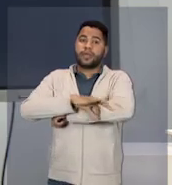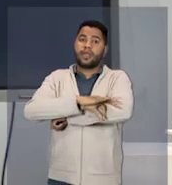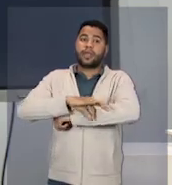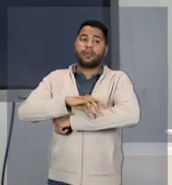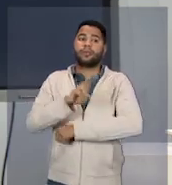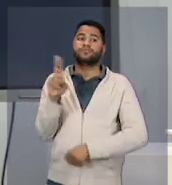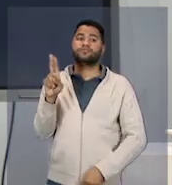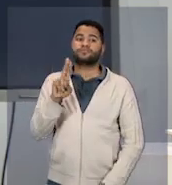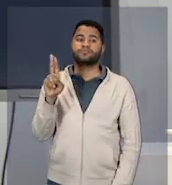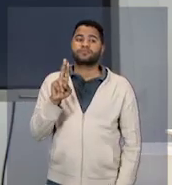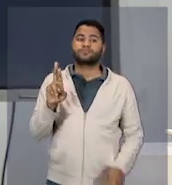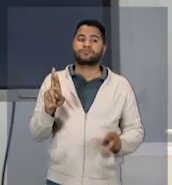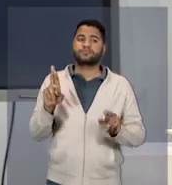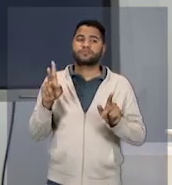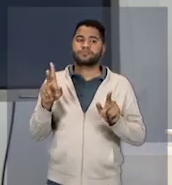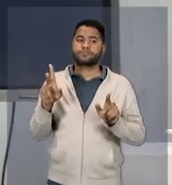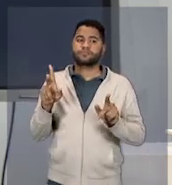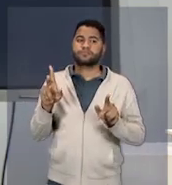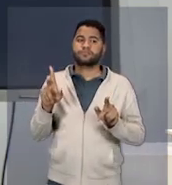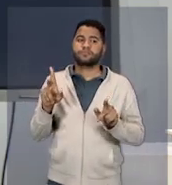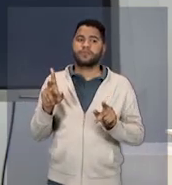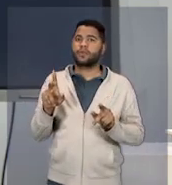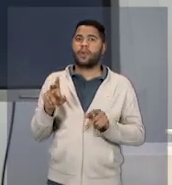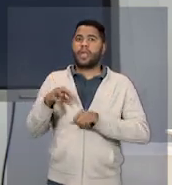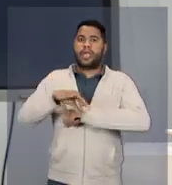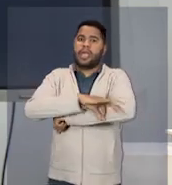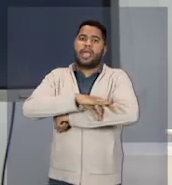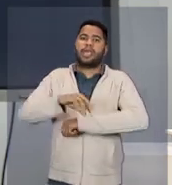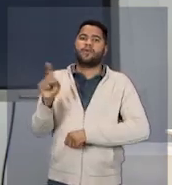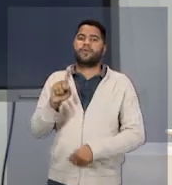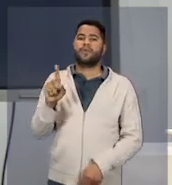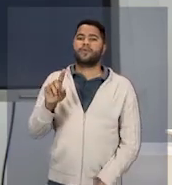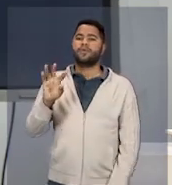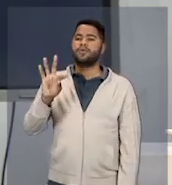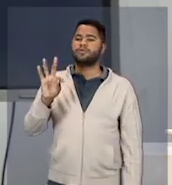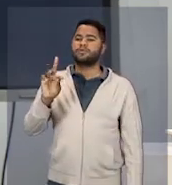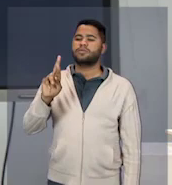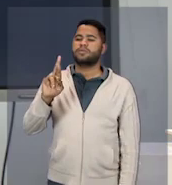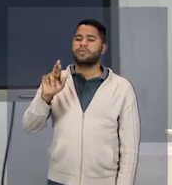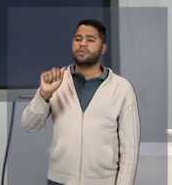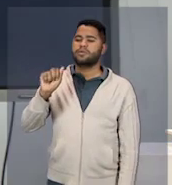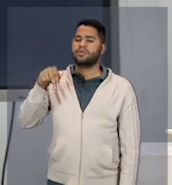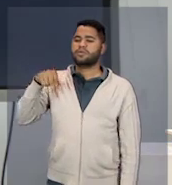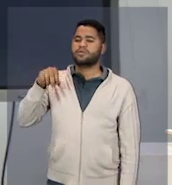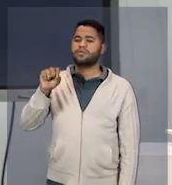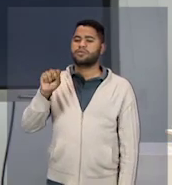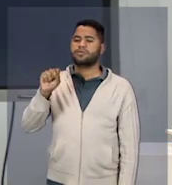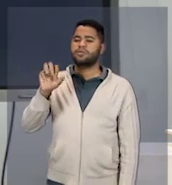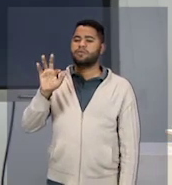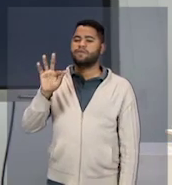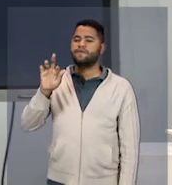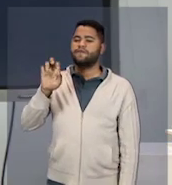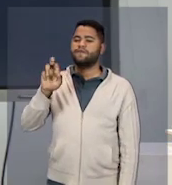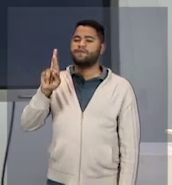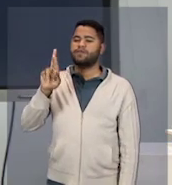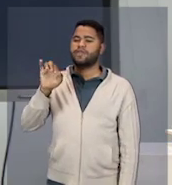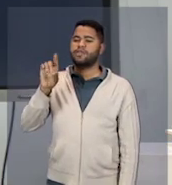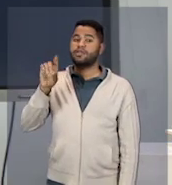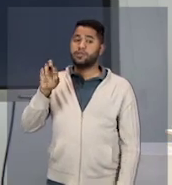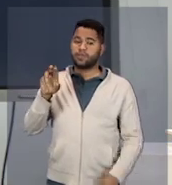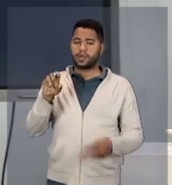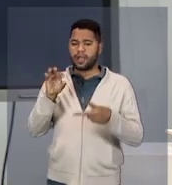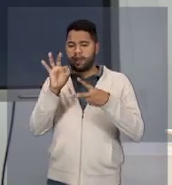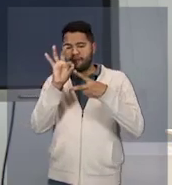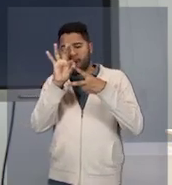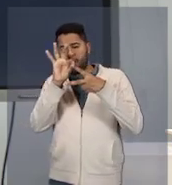nome diferente, não é? Ela não chama régua, ela chama transferidor, mas ela mede a abertura.